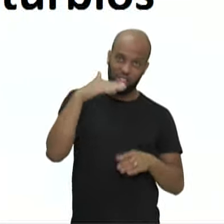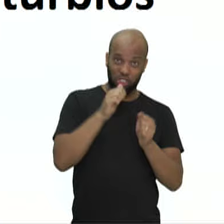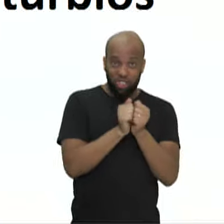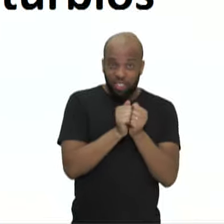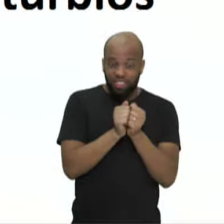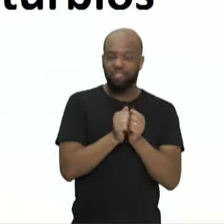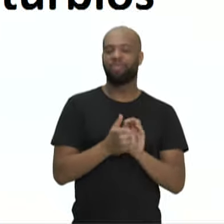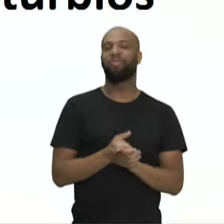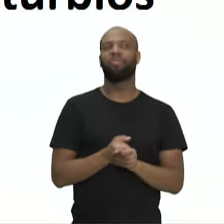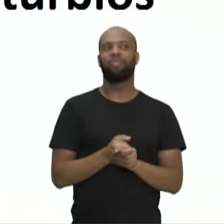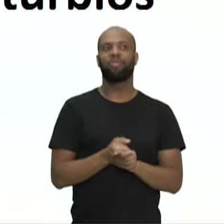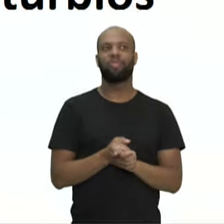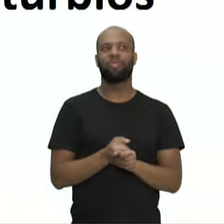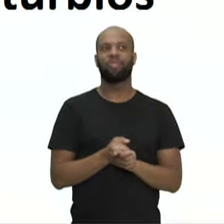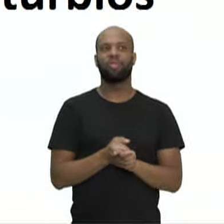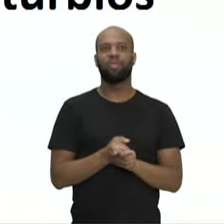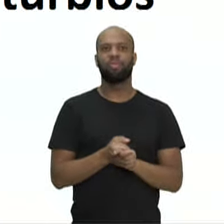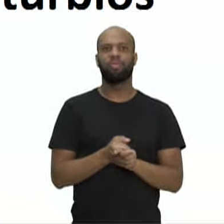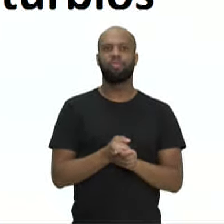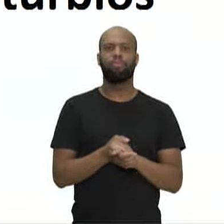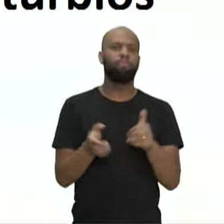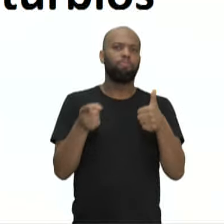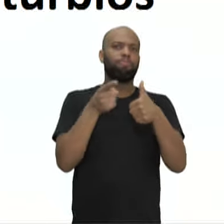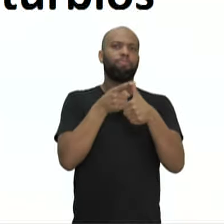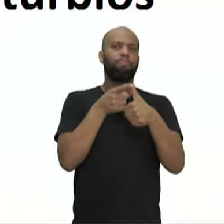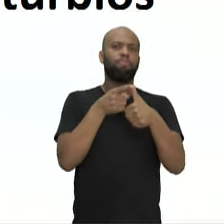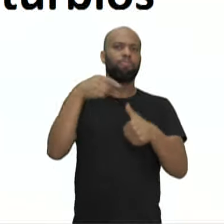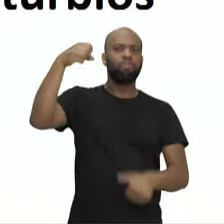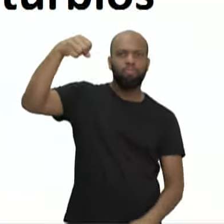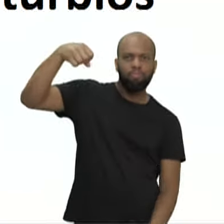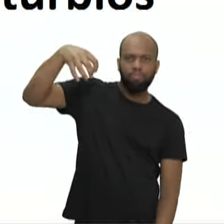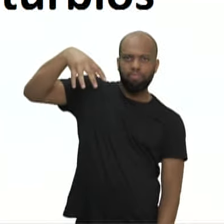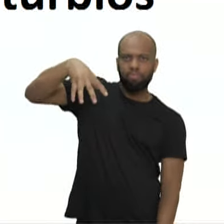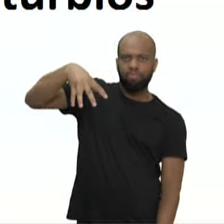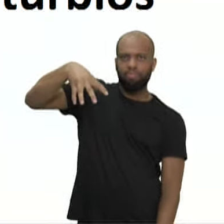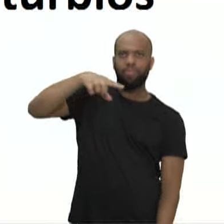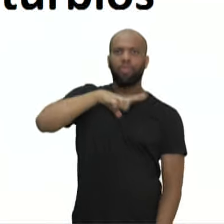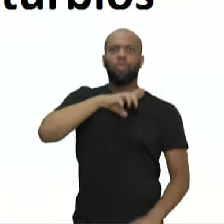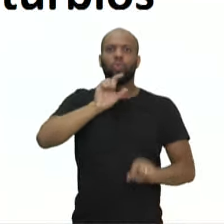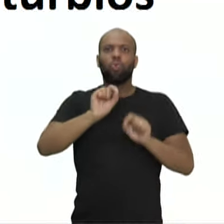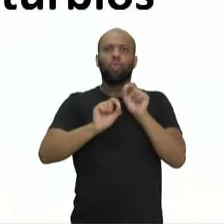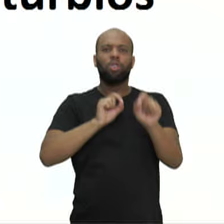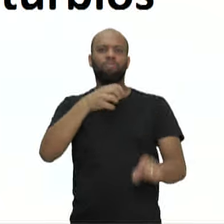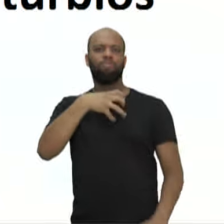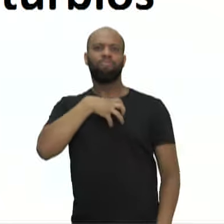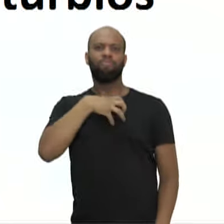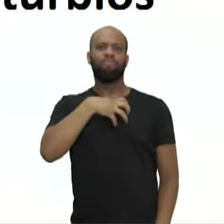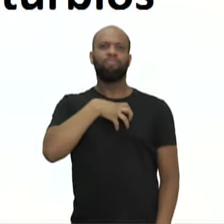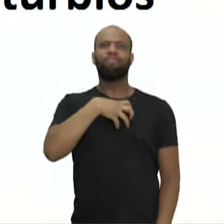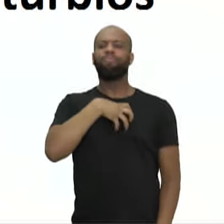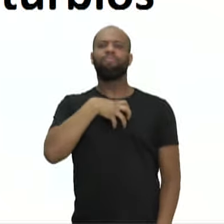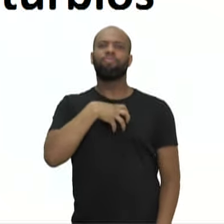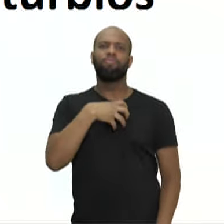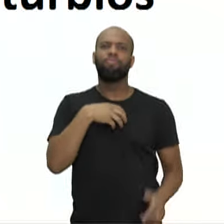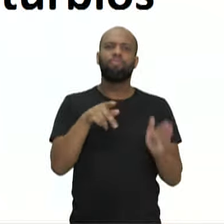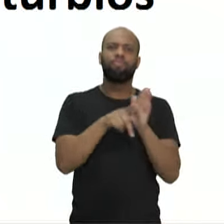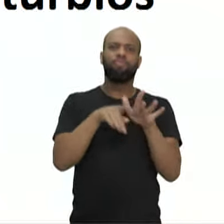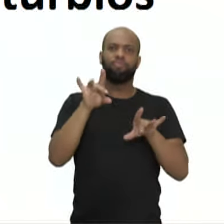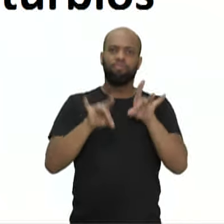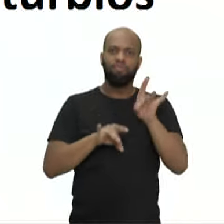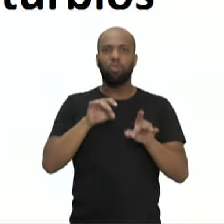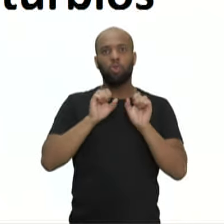Um dos itens, iluminação. Então, a iluminação traz o clima do espetáculo teatral, podendo deixar a